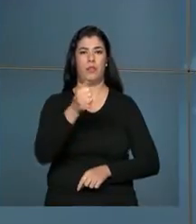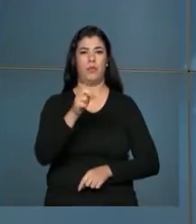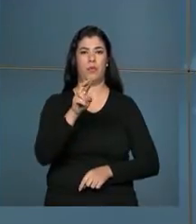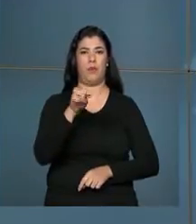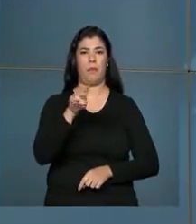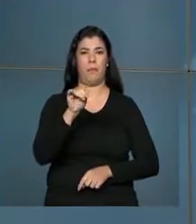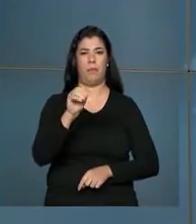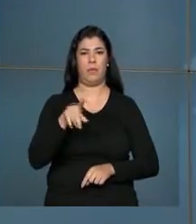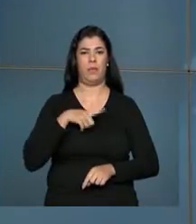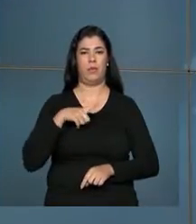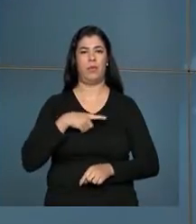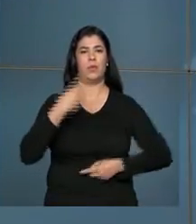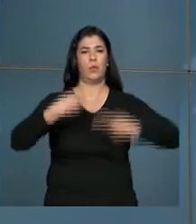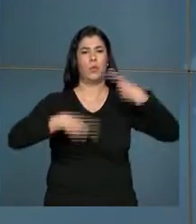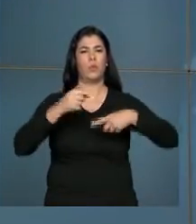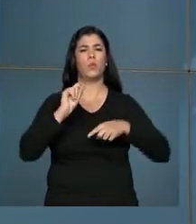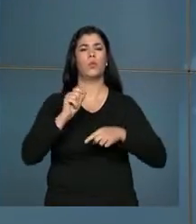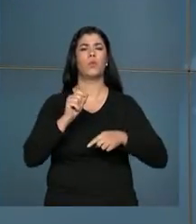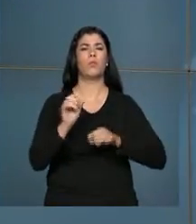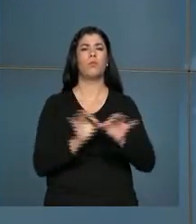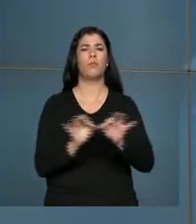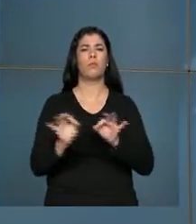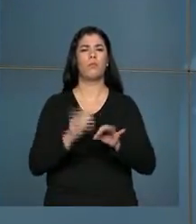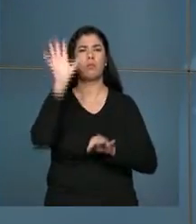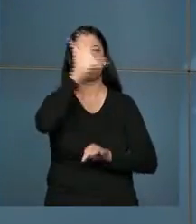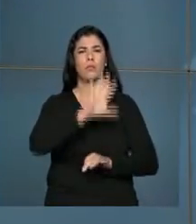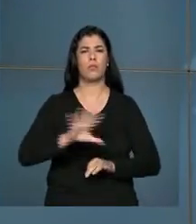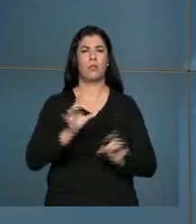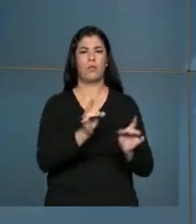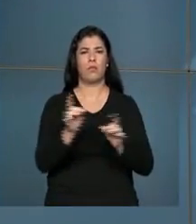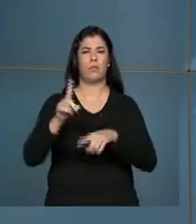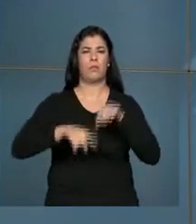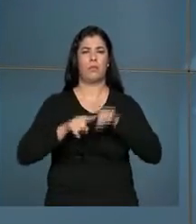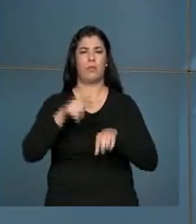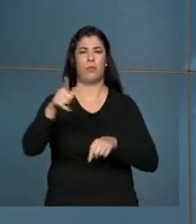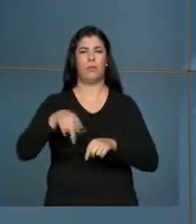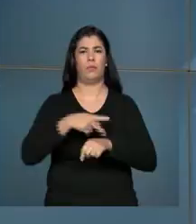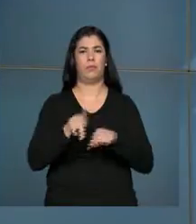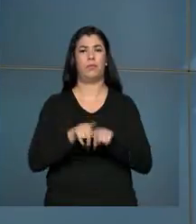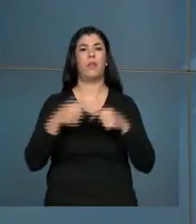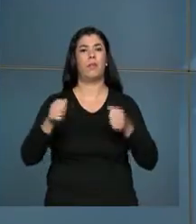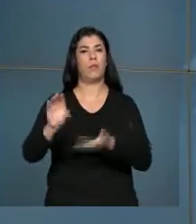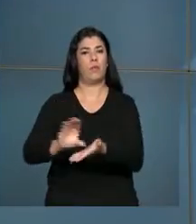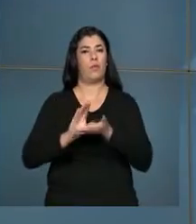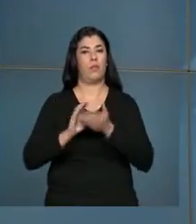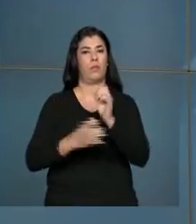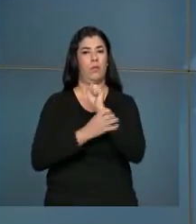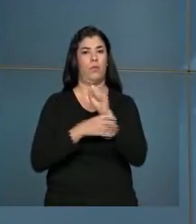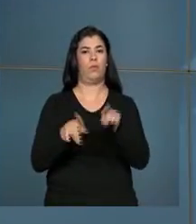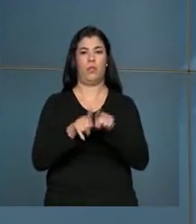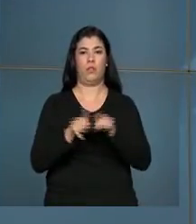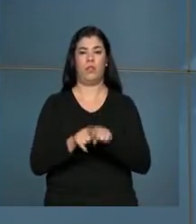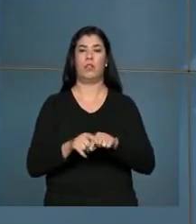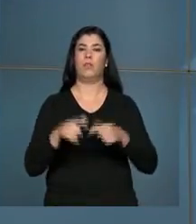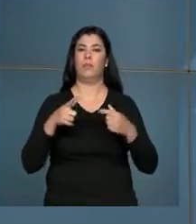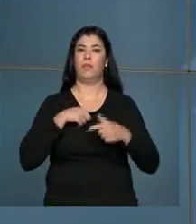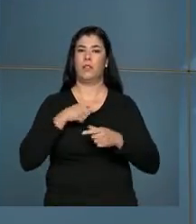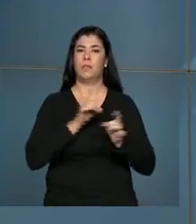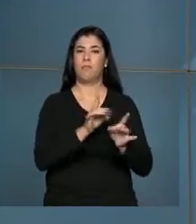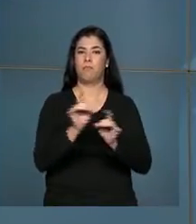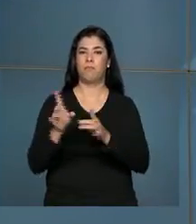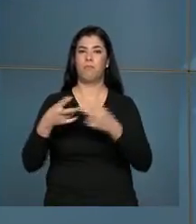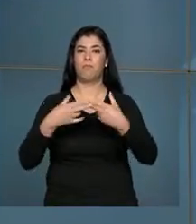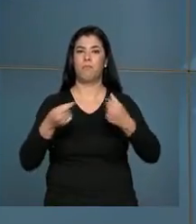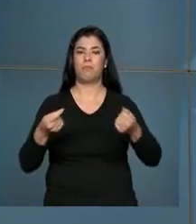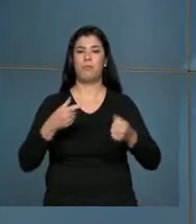discutido o Plano Nacional de Exportações. O ministro adiantou que o plano deve trazer crédito, seguro e garantias para exportação,